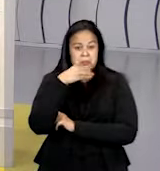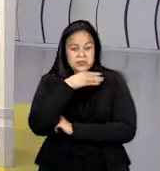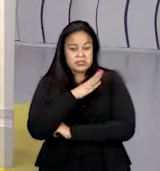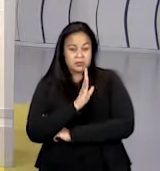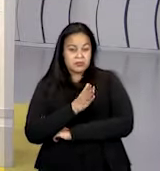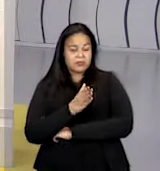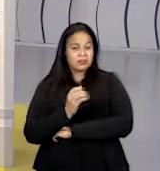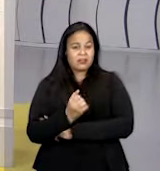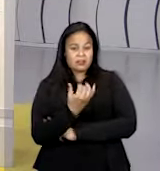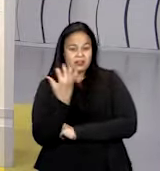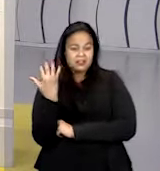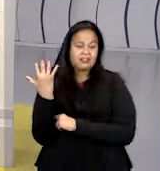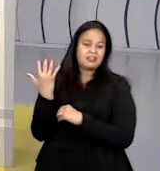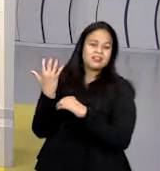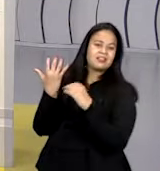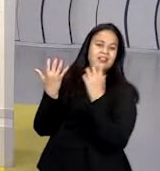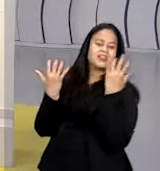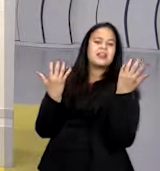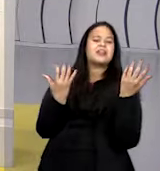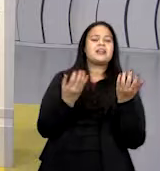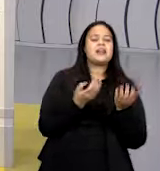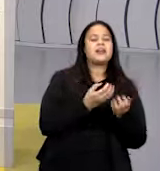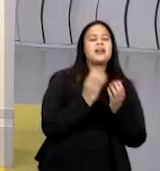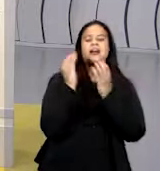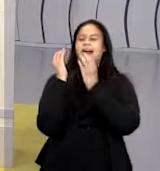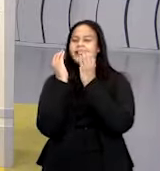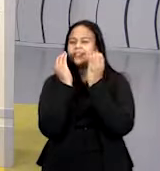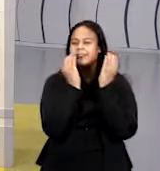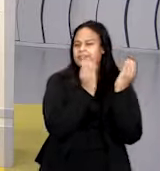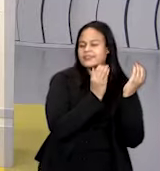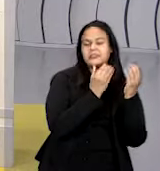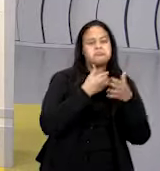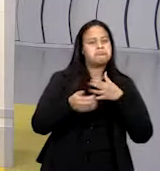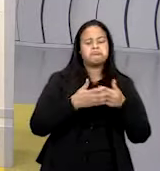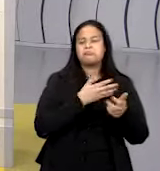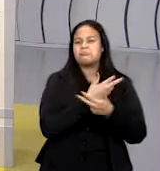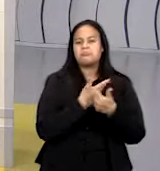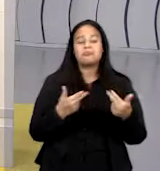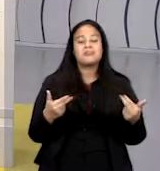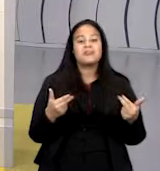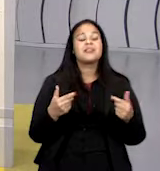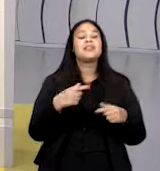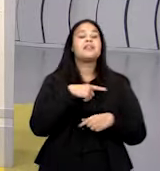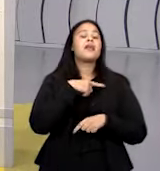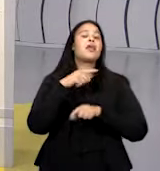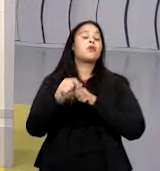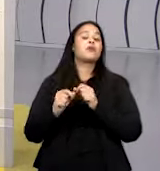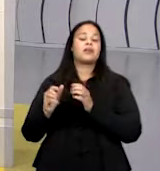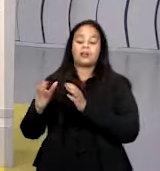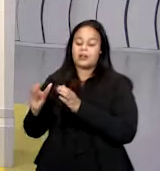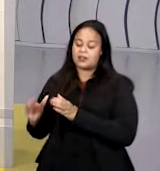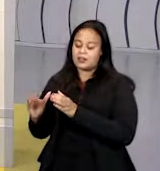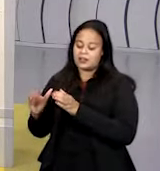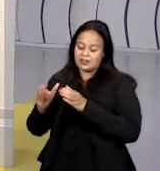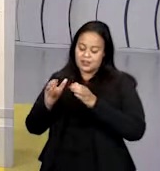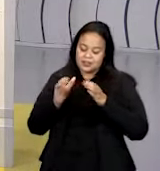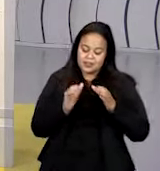uma plantação, que seja de milho, que seja de qualquer coisa? Ela vai ter um